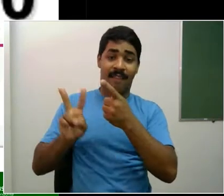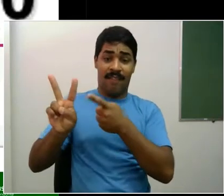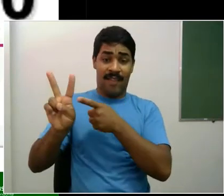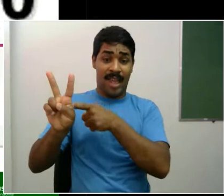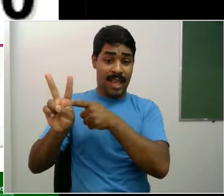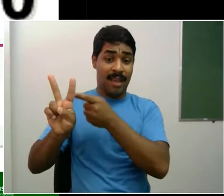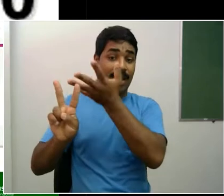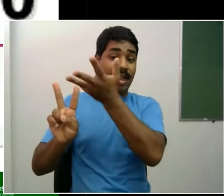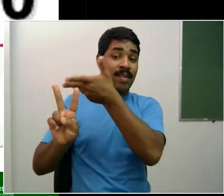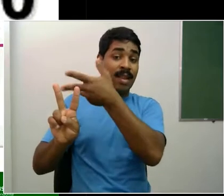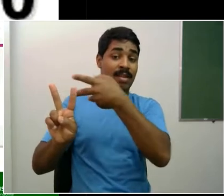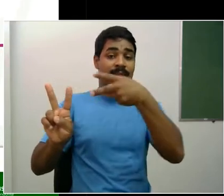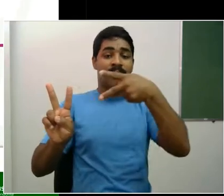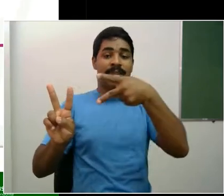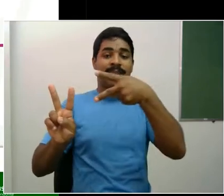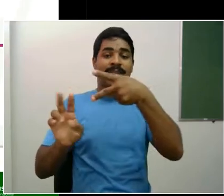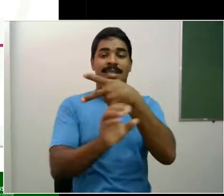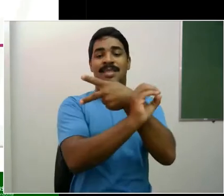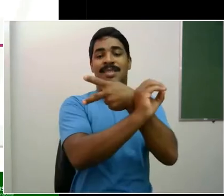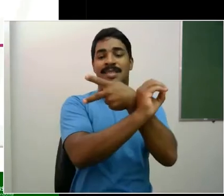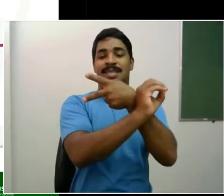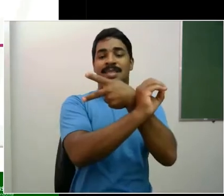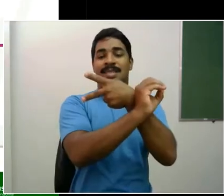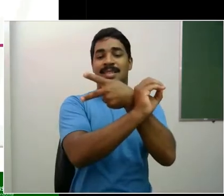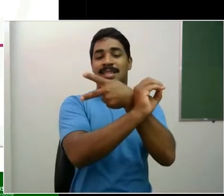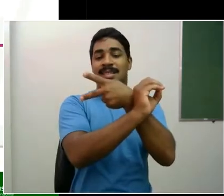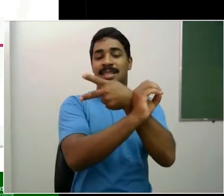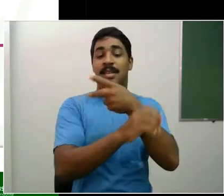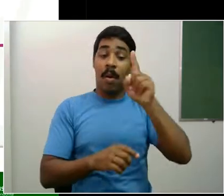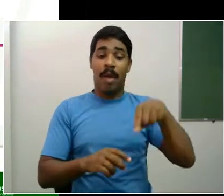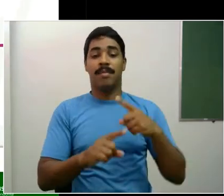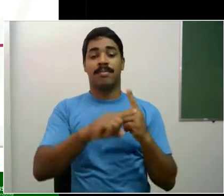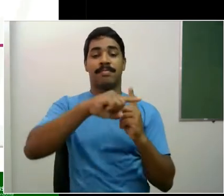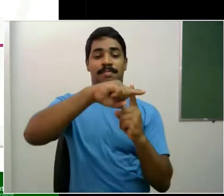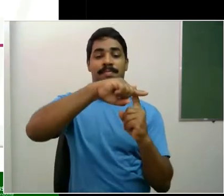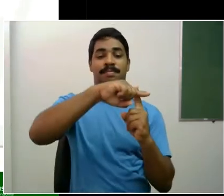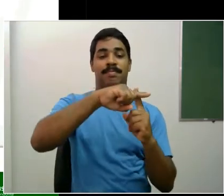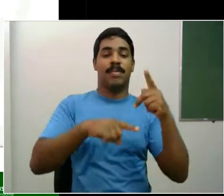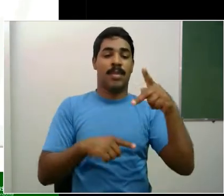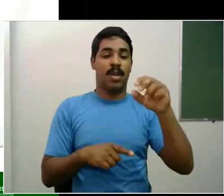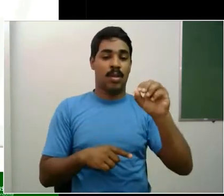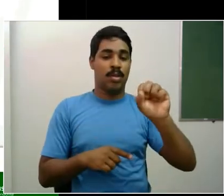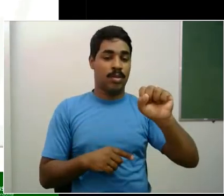positiva. Ok, pessoal? Continuando aqui. Então,